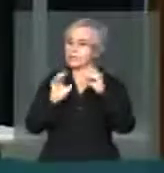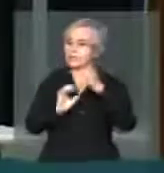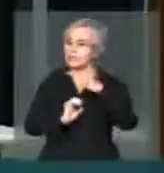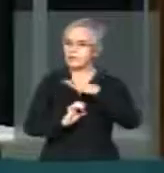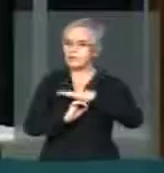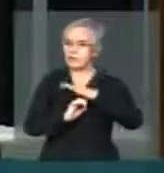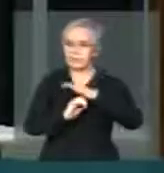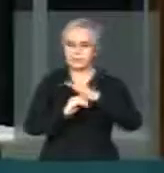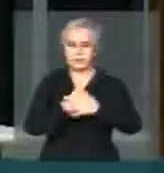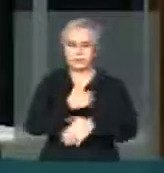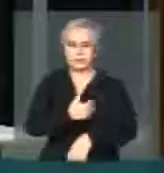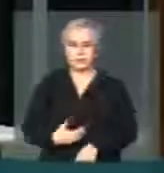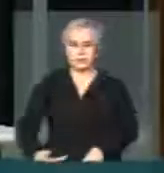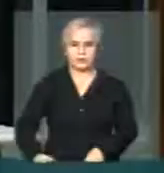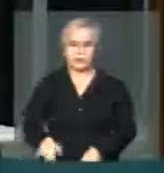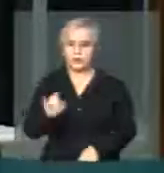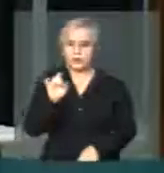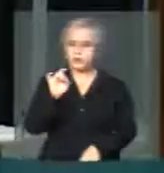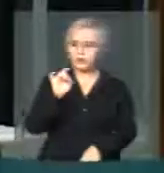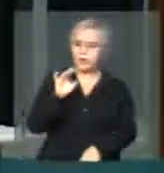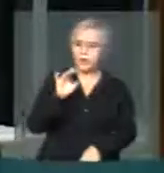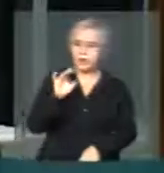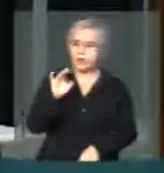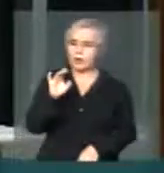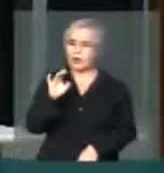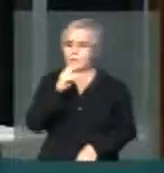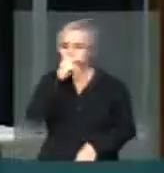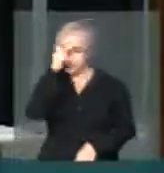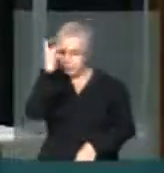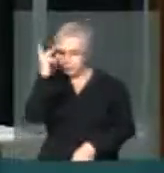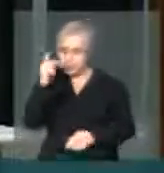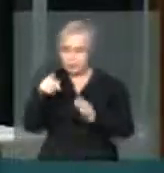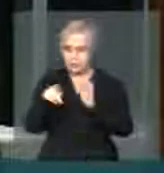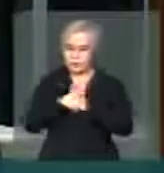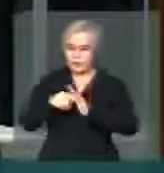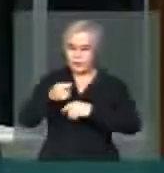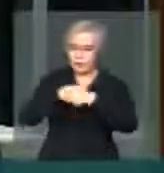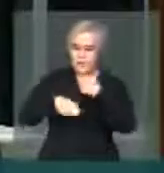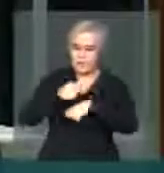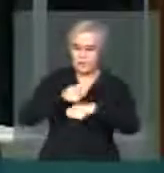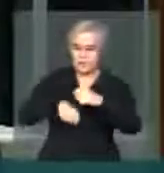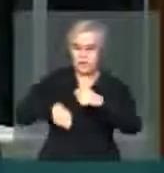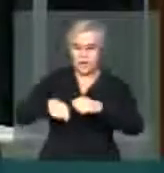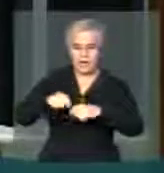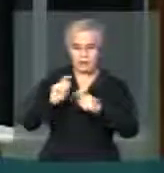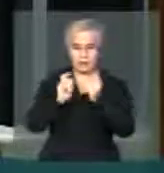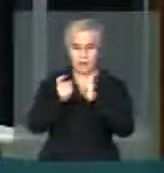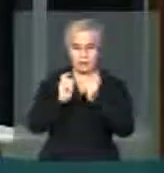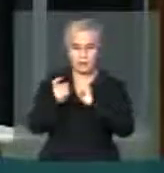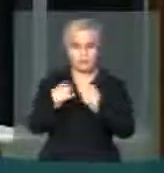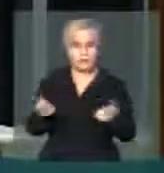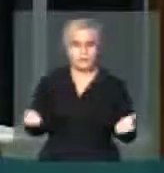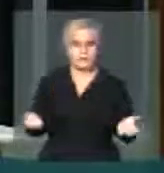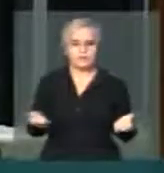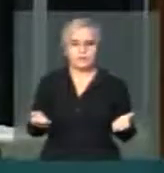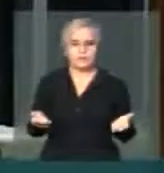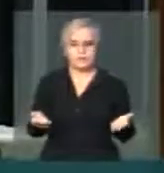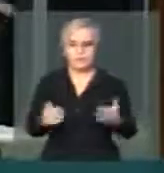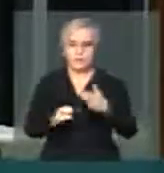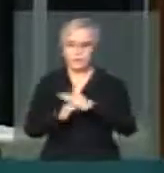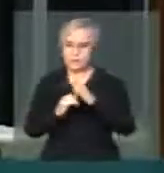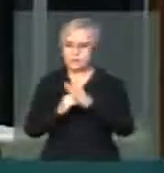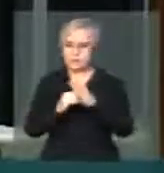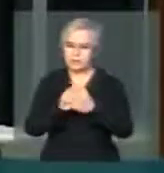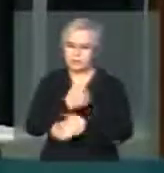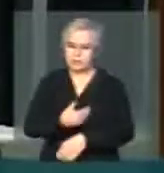estatais apenas de executivos do mercado. Portanto, vamos privar as empresas estatais de